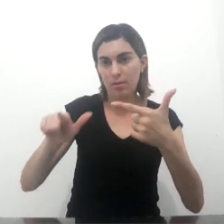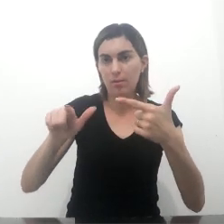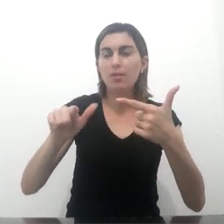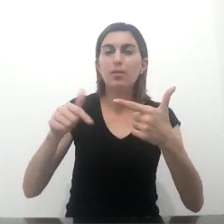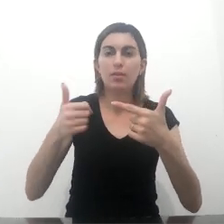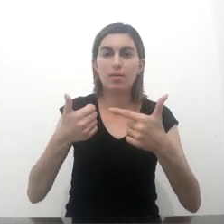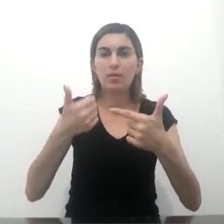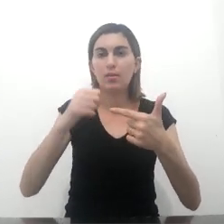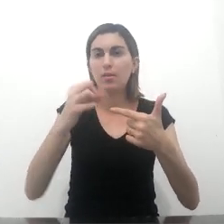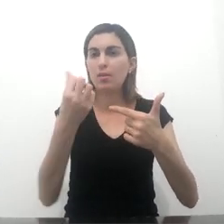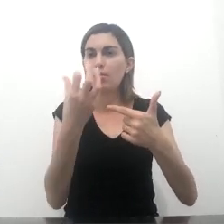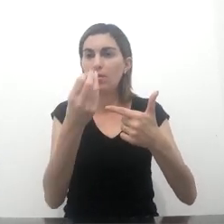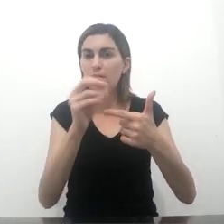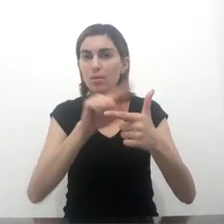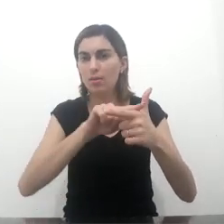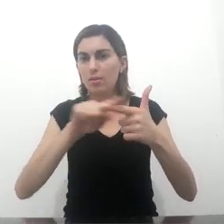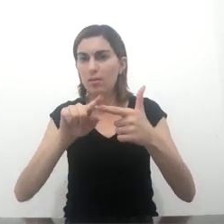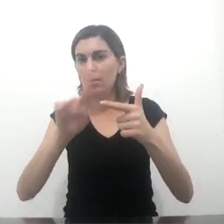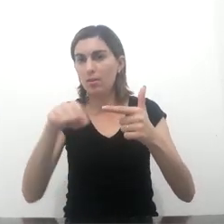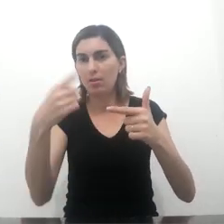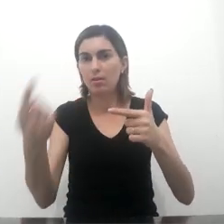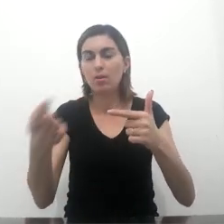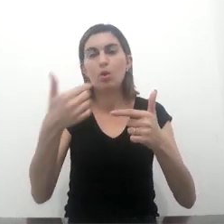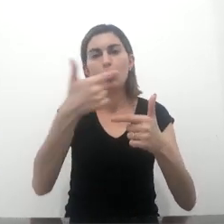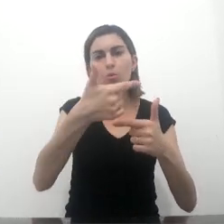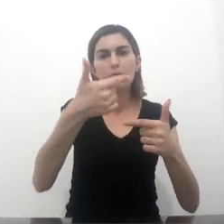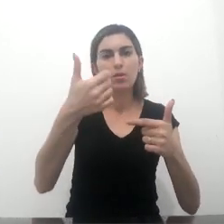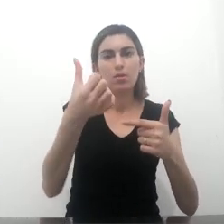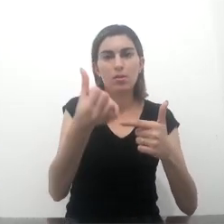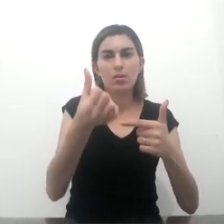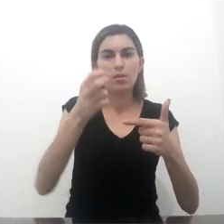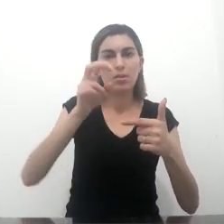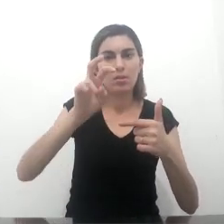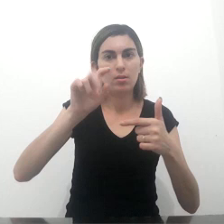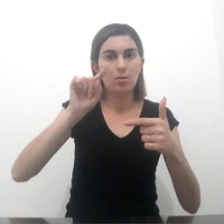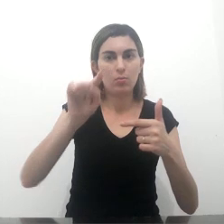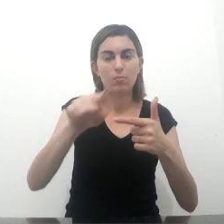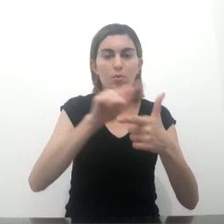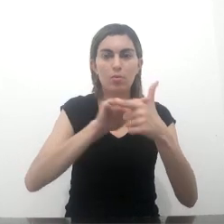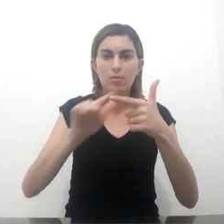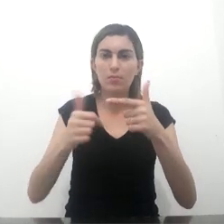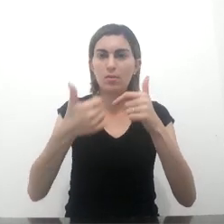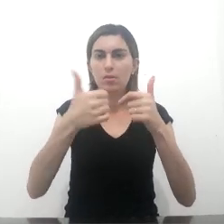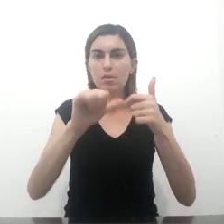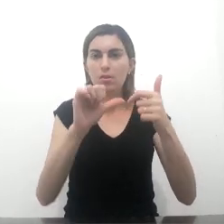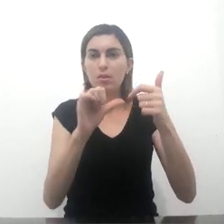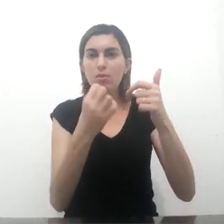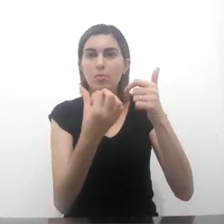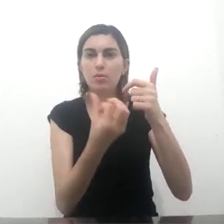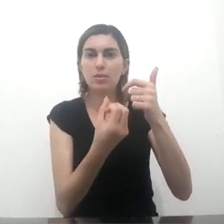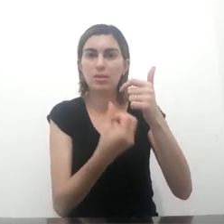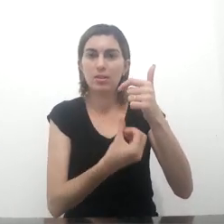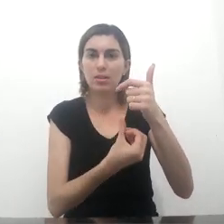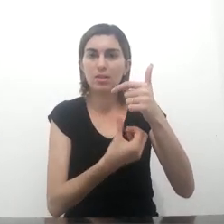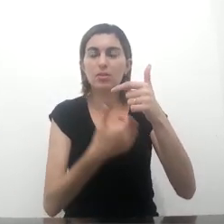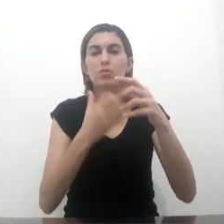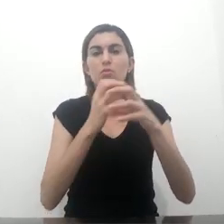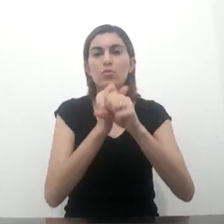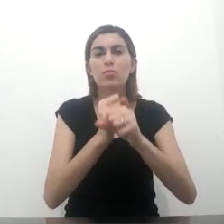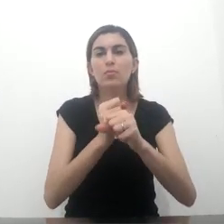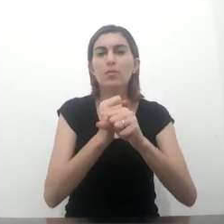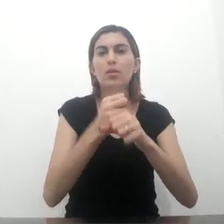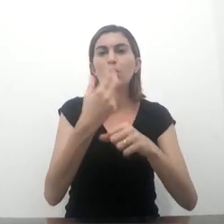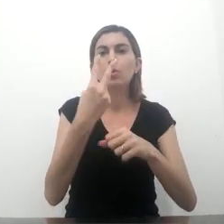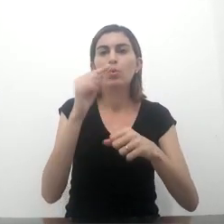dividindo, né? 106 dividido. Então, vai ficar 265.000 dividido por 106. Vai bater